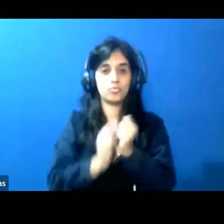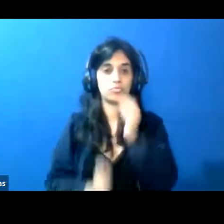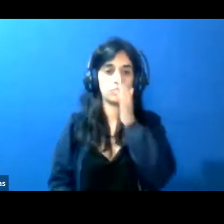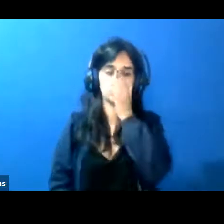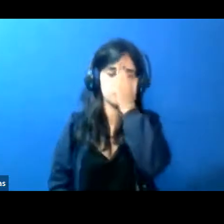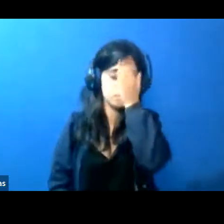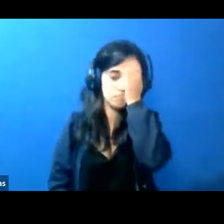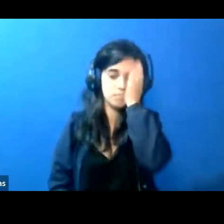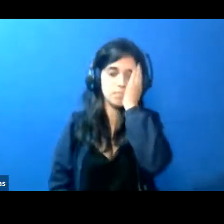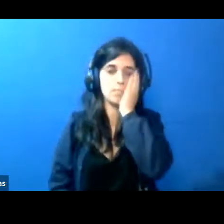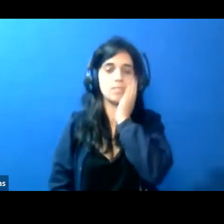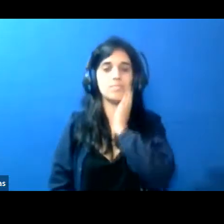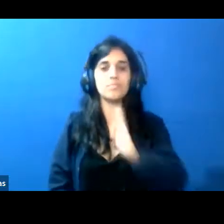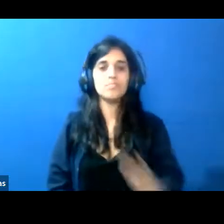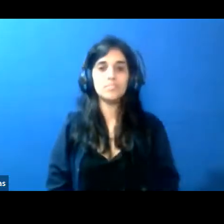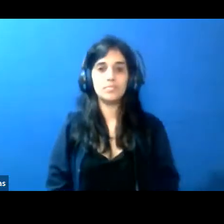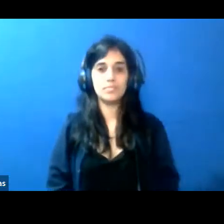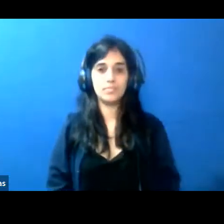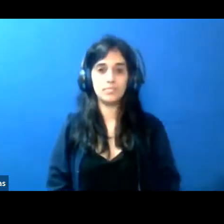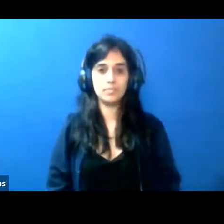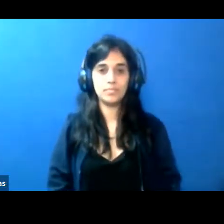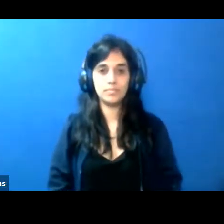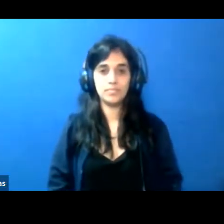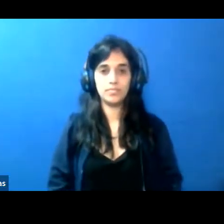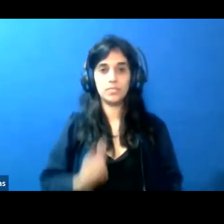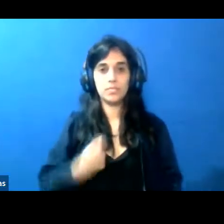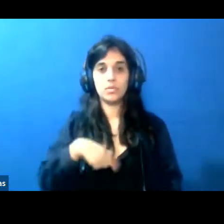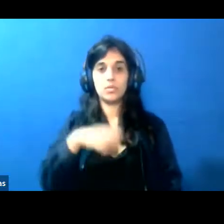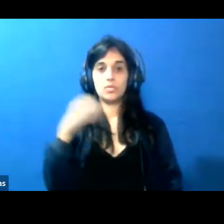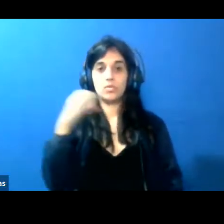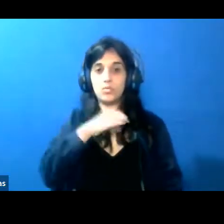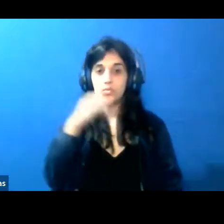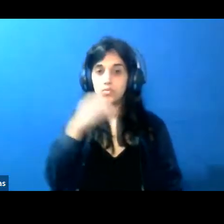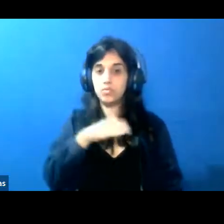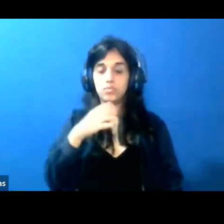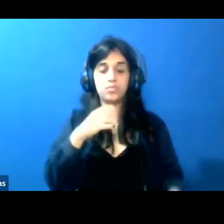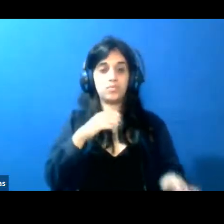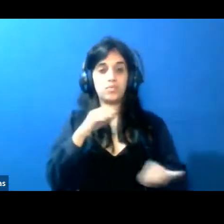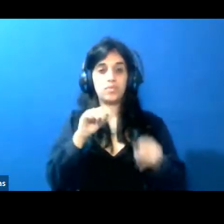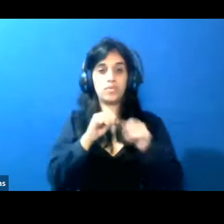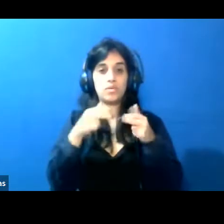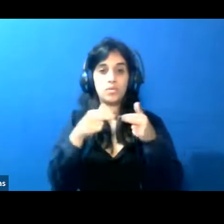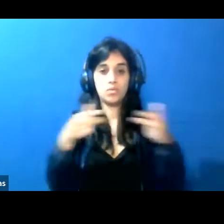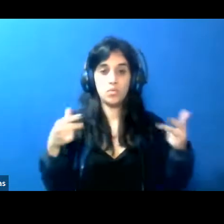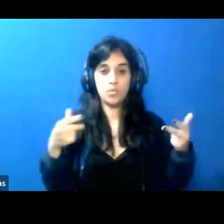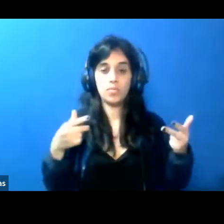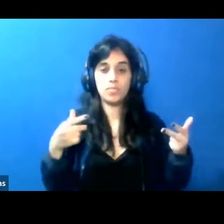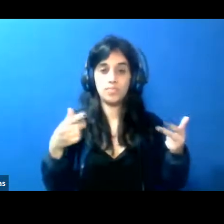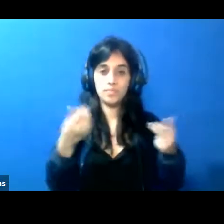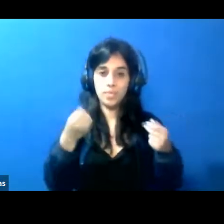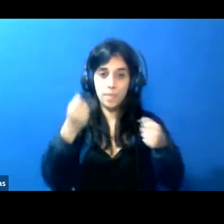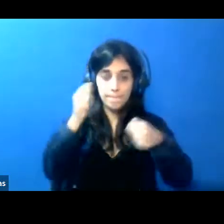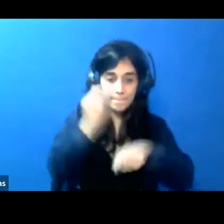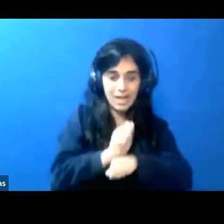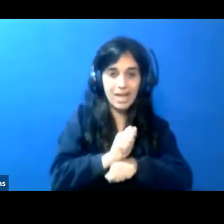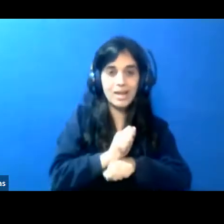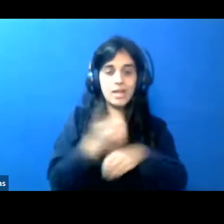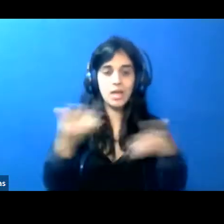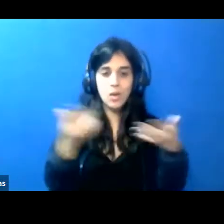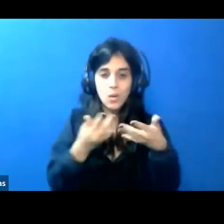Nós estamos na correria, né, dessa organização, e como eu falei para a Adriana, eu parei para fazer essa fala,